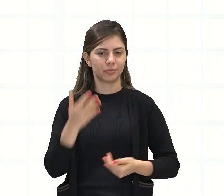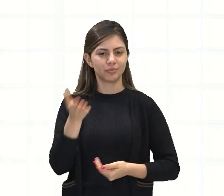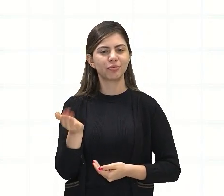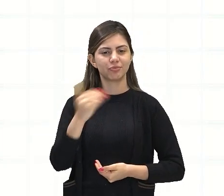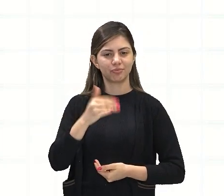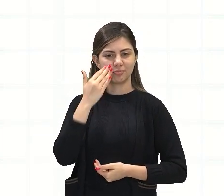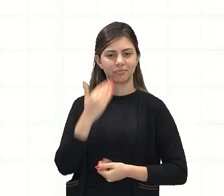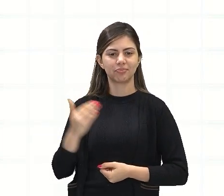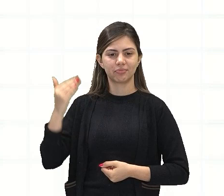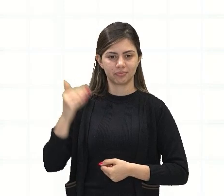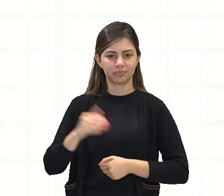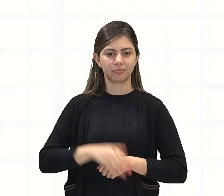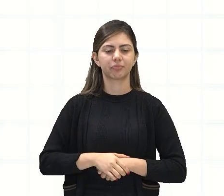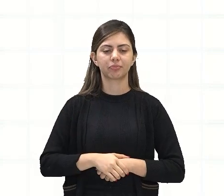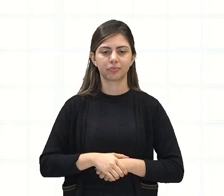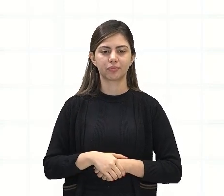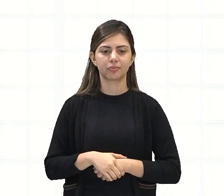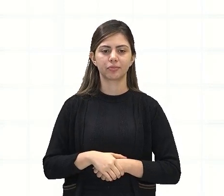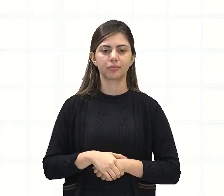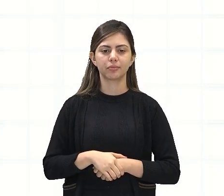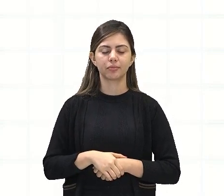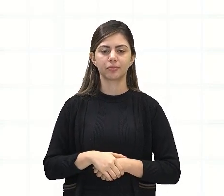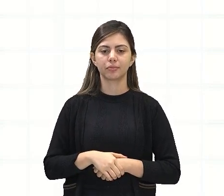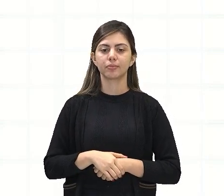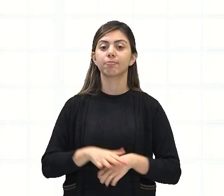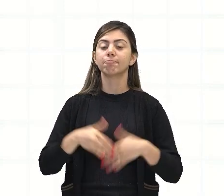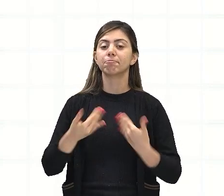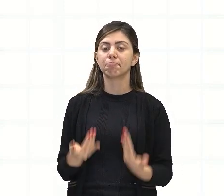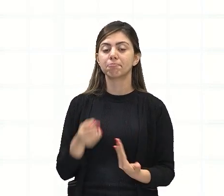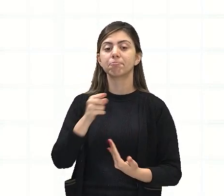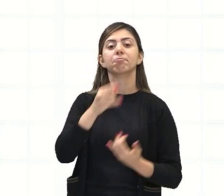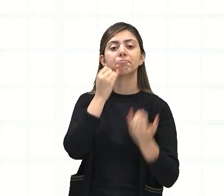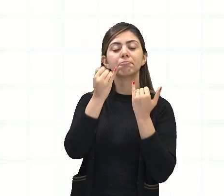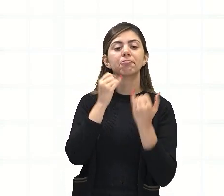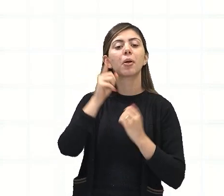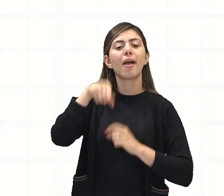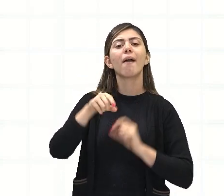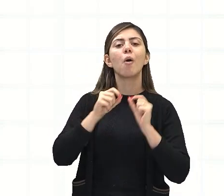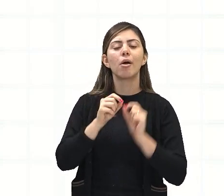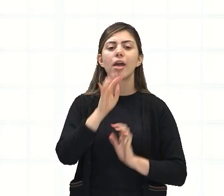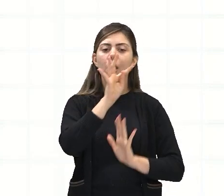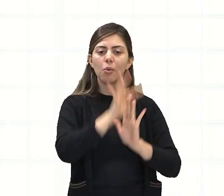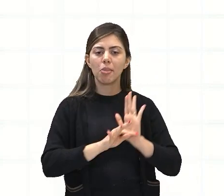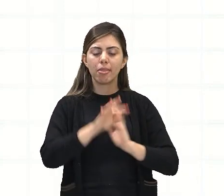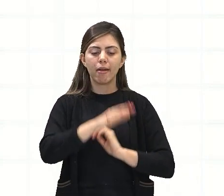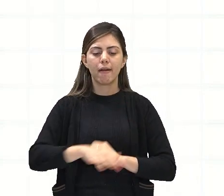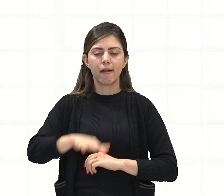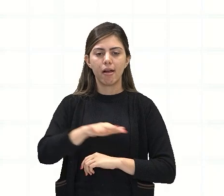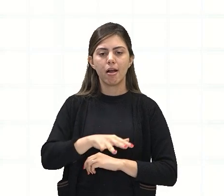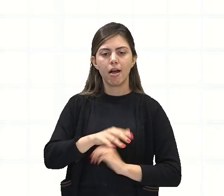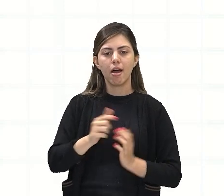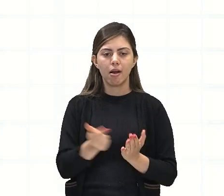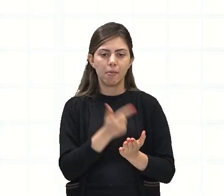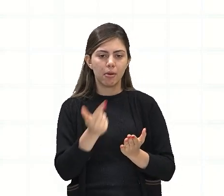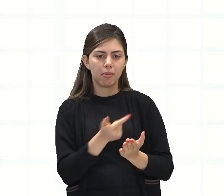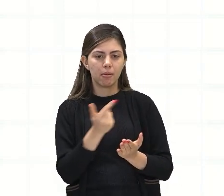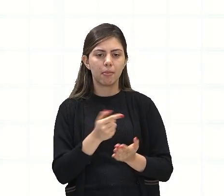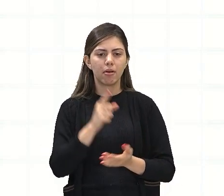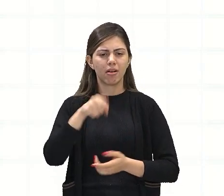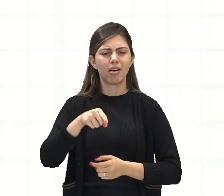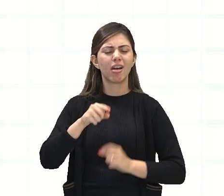jornalístico notícia são: a notícia é um texto jornalístico de caráter, de